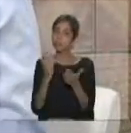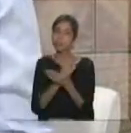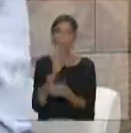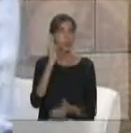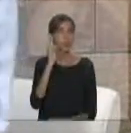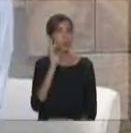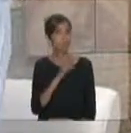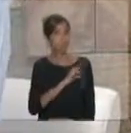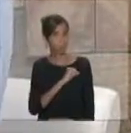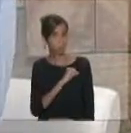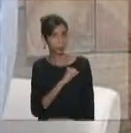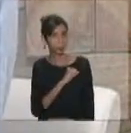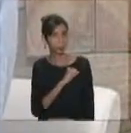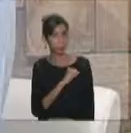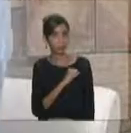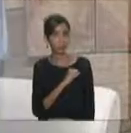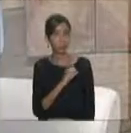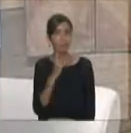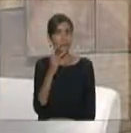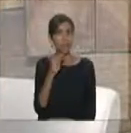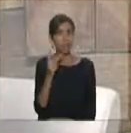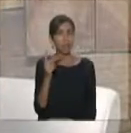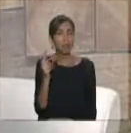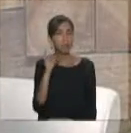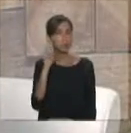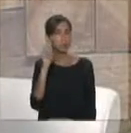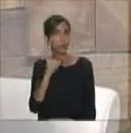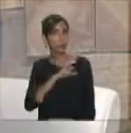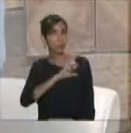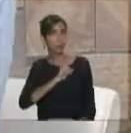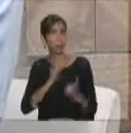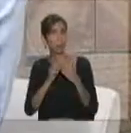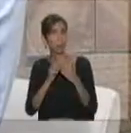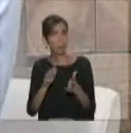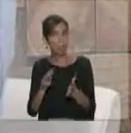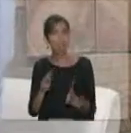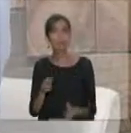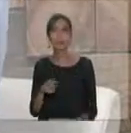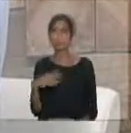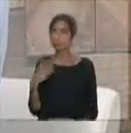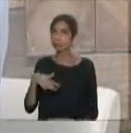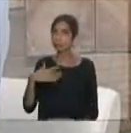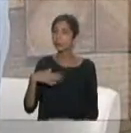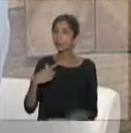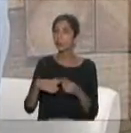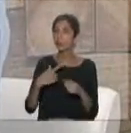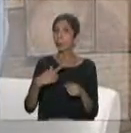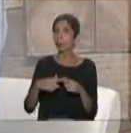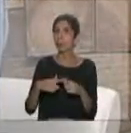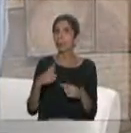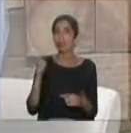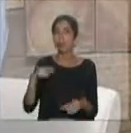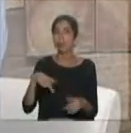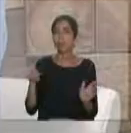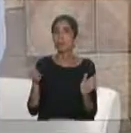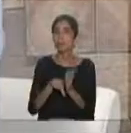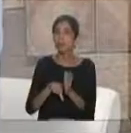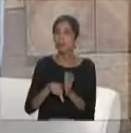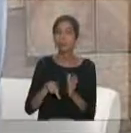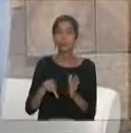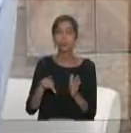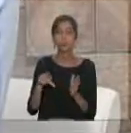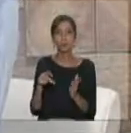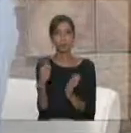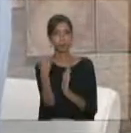romance. Há quem diga que começar por romance é uma ousadia, porque o romance é um gênero já